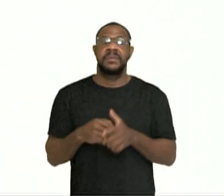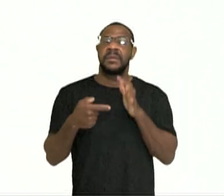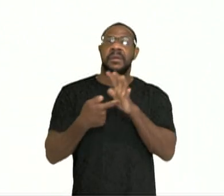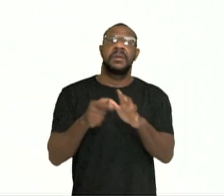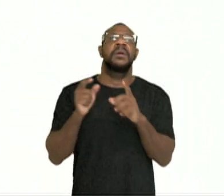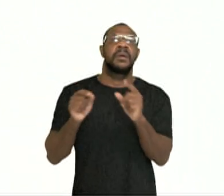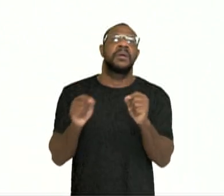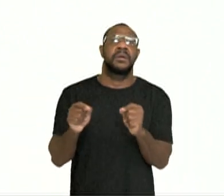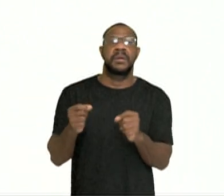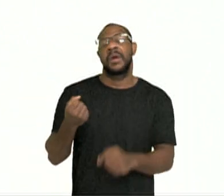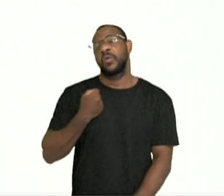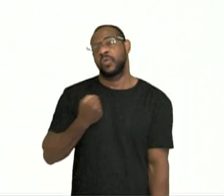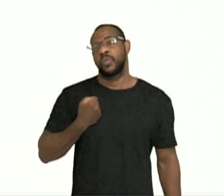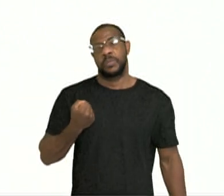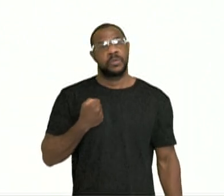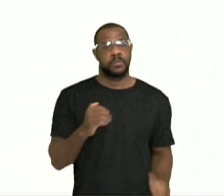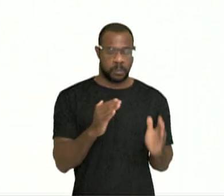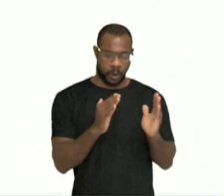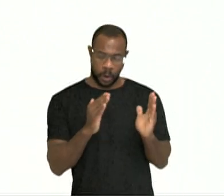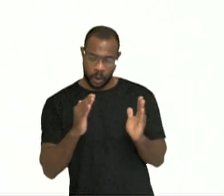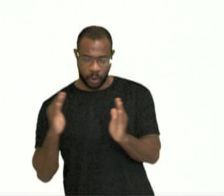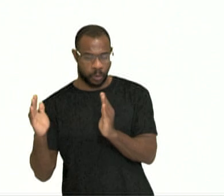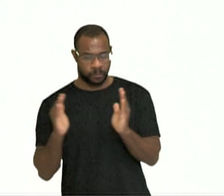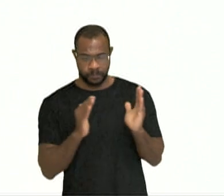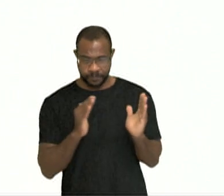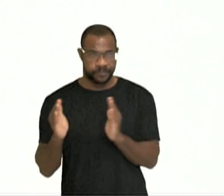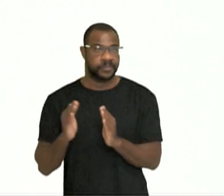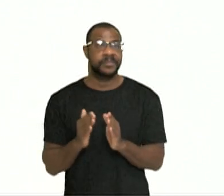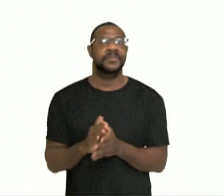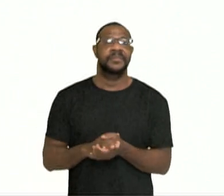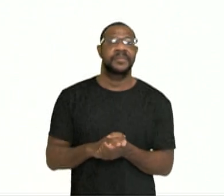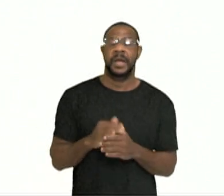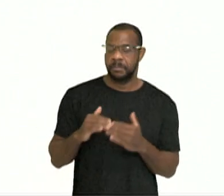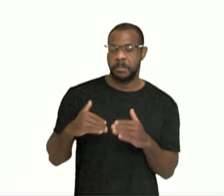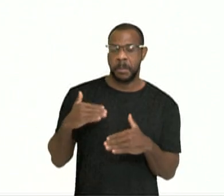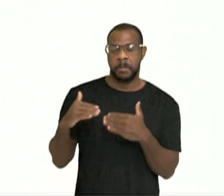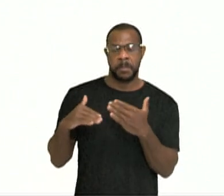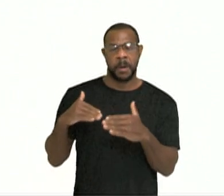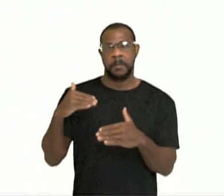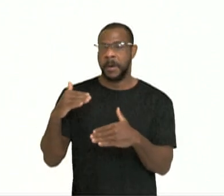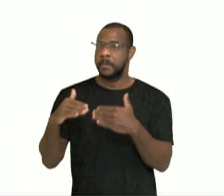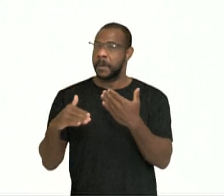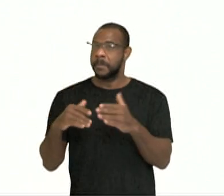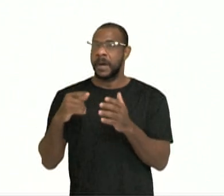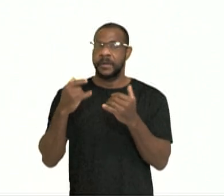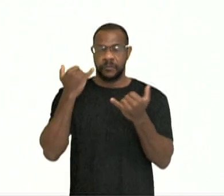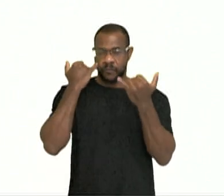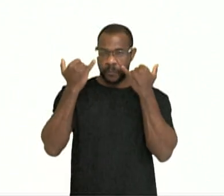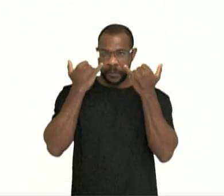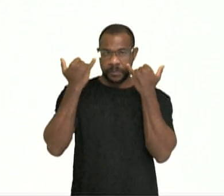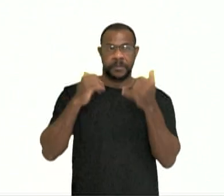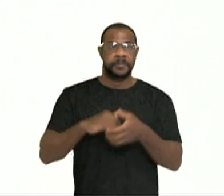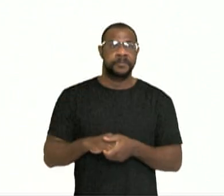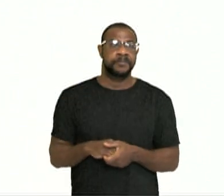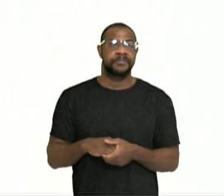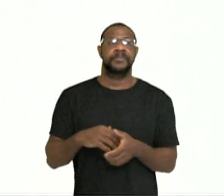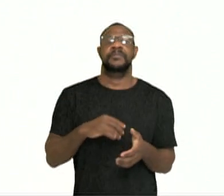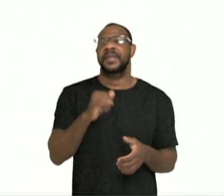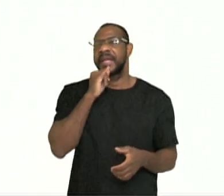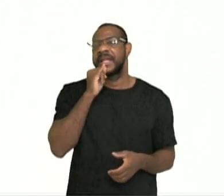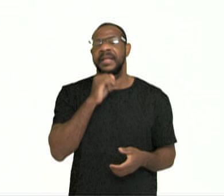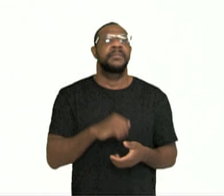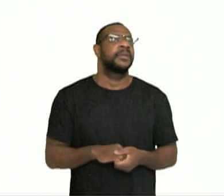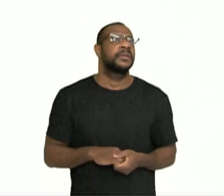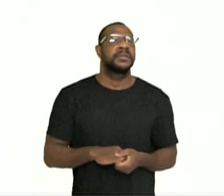uma sequência numérica, né? Ao longo do tempo, uma evolução de dados. Por exemplo, a evolução